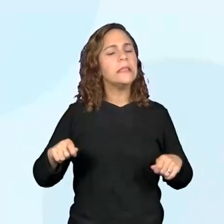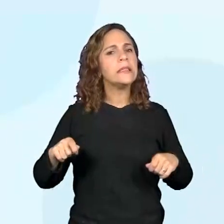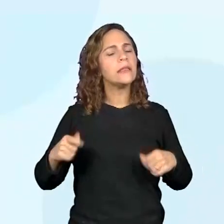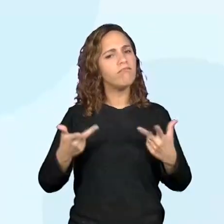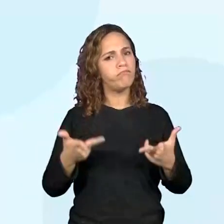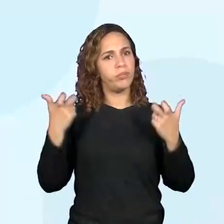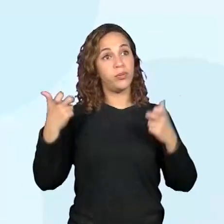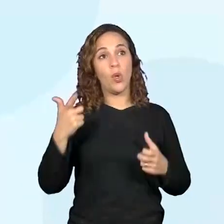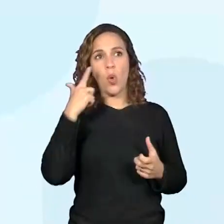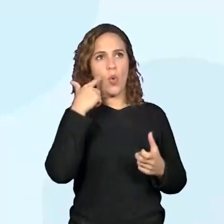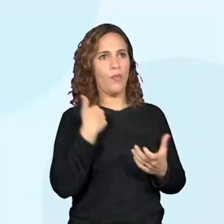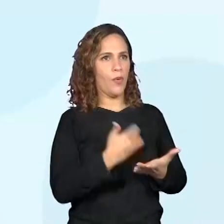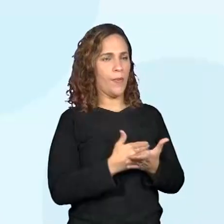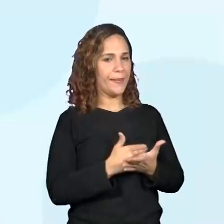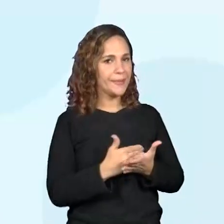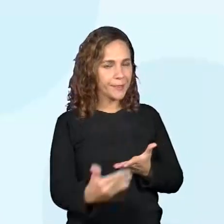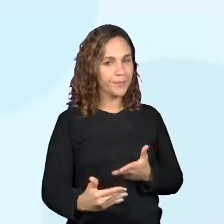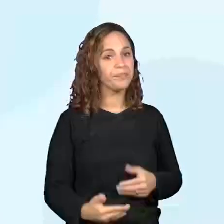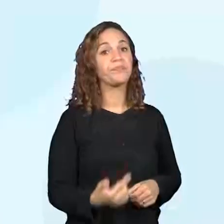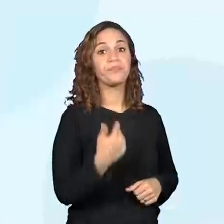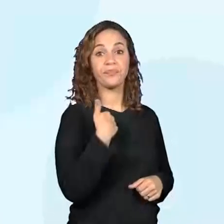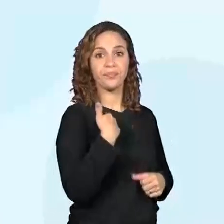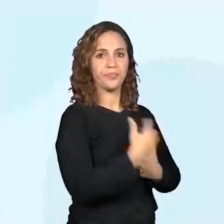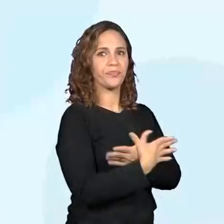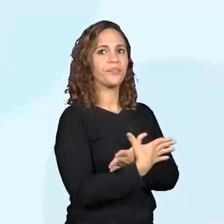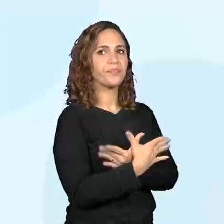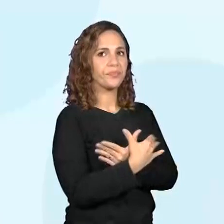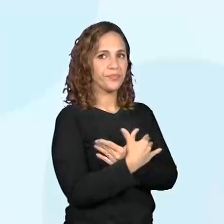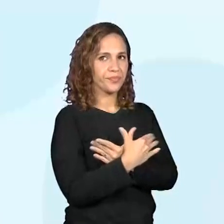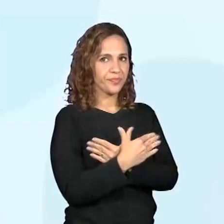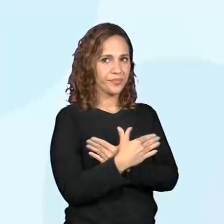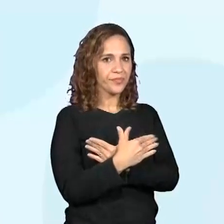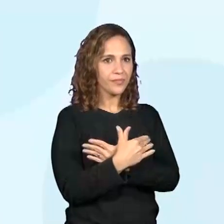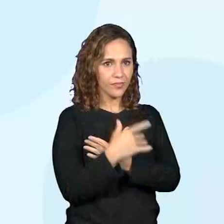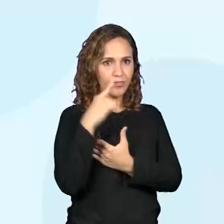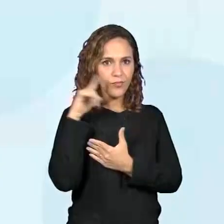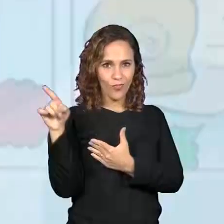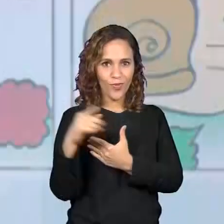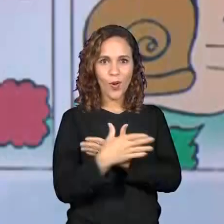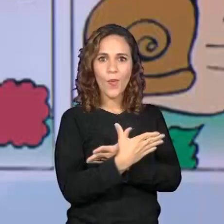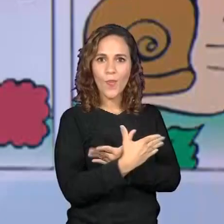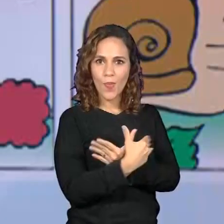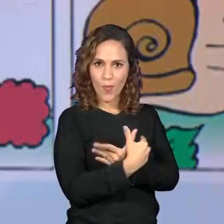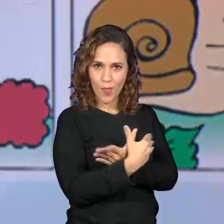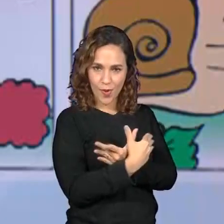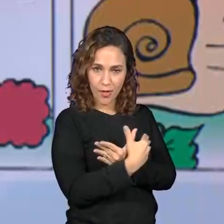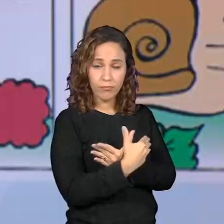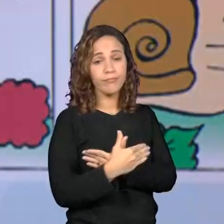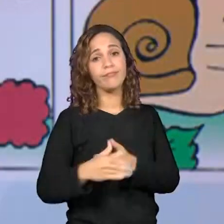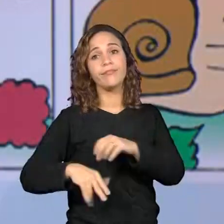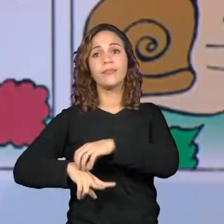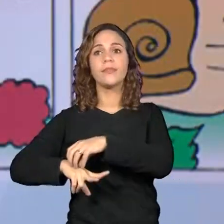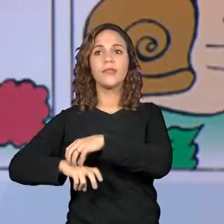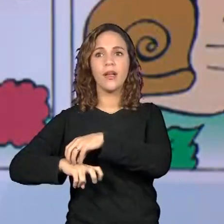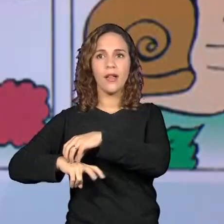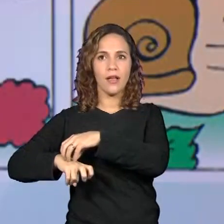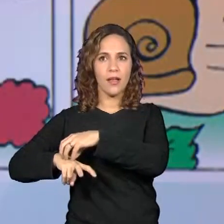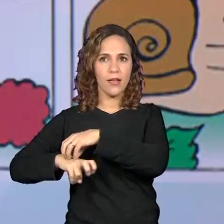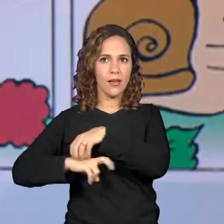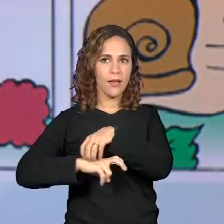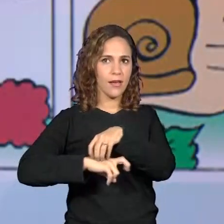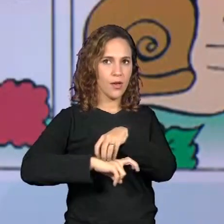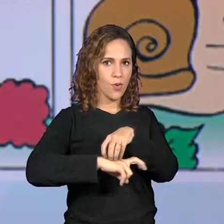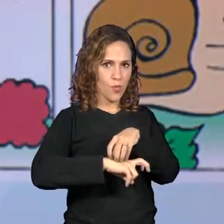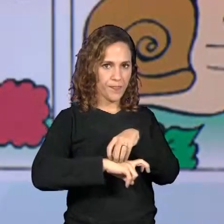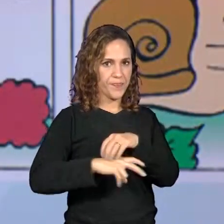então eu vou começar, professora, eu vou ser a borboleta. Podemos ver que tem uma borboleta e um caracol. Sim.